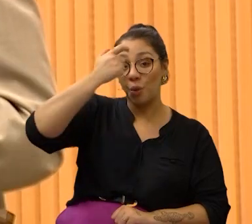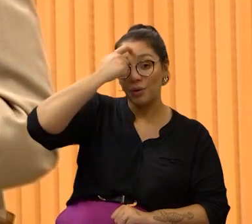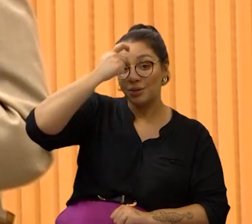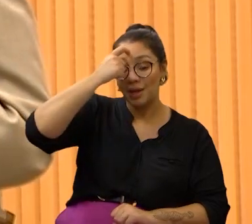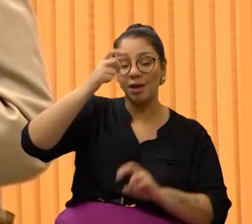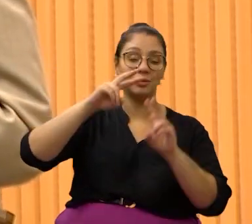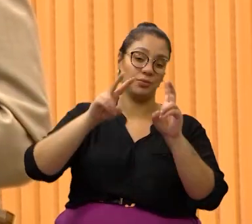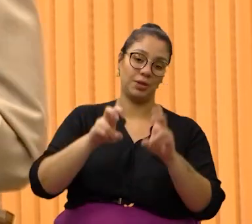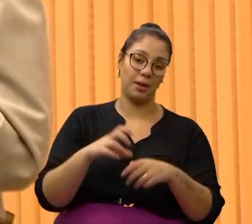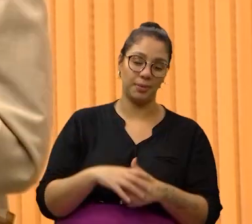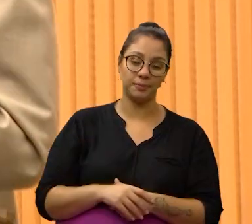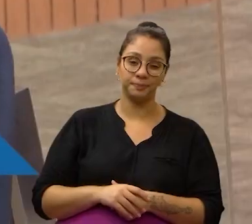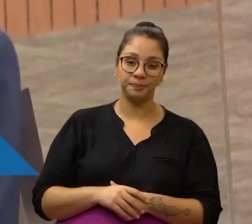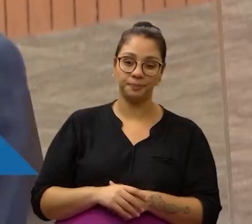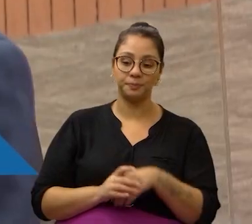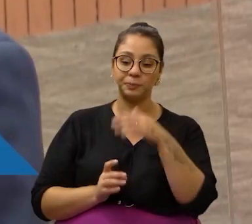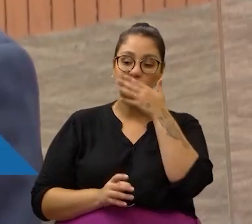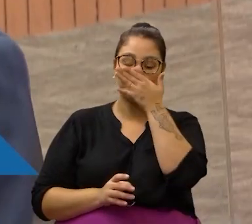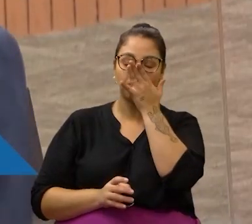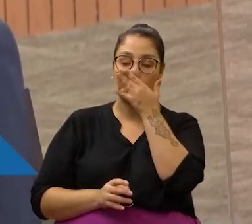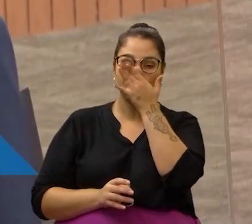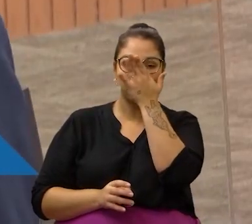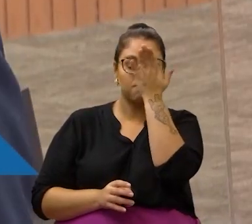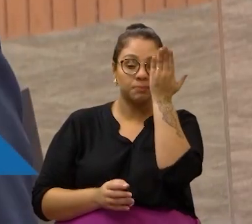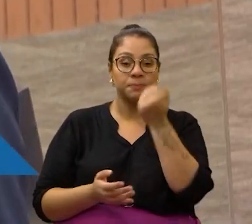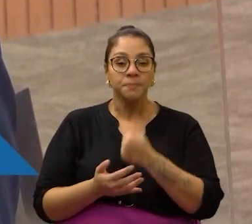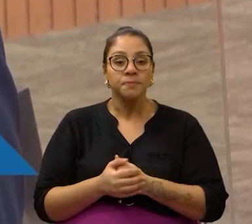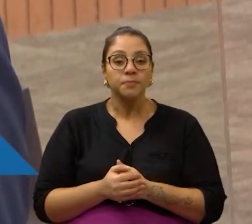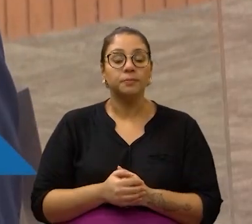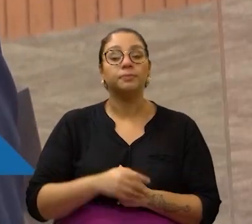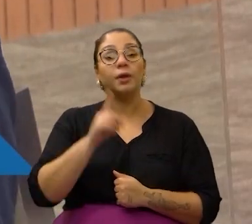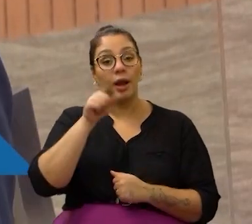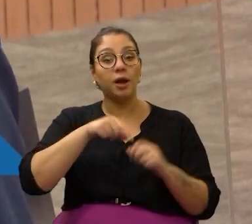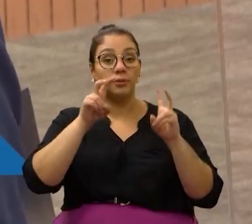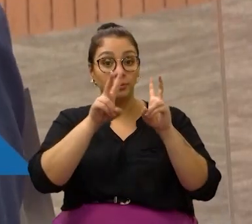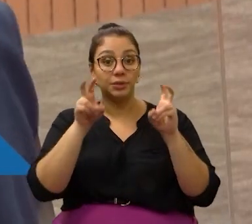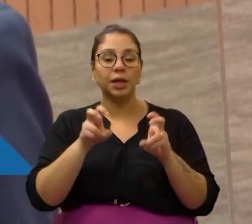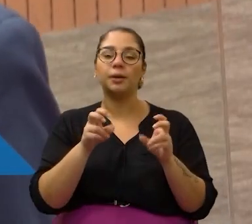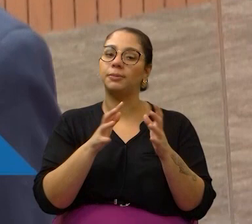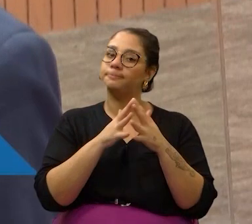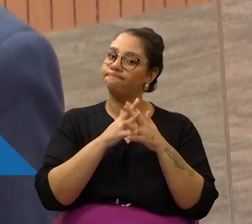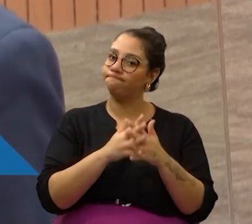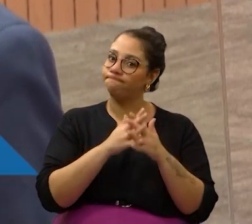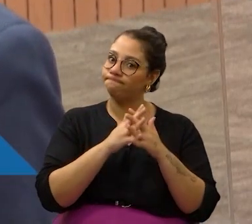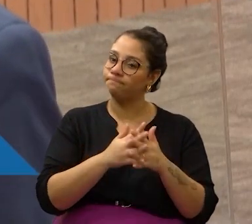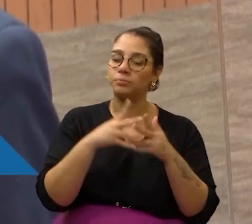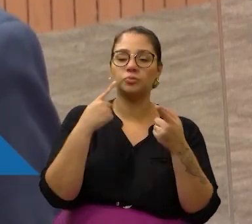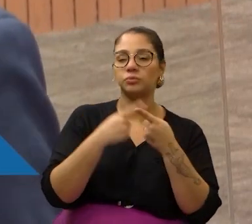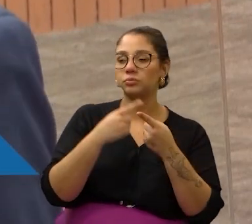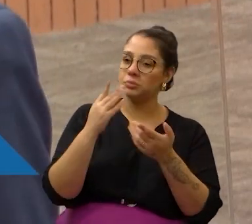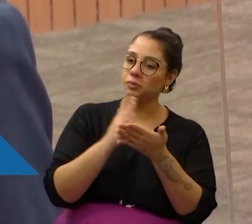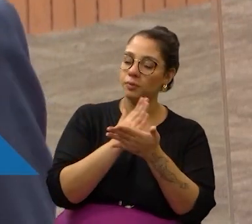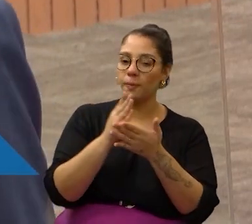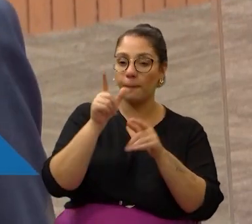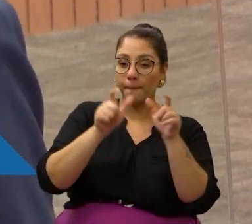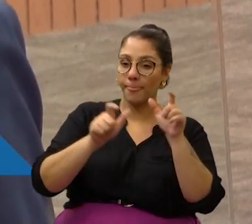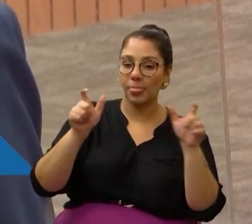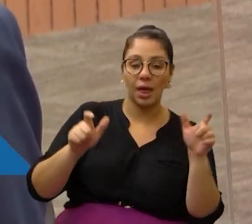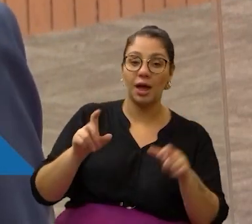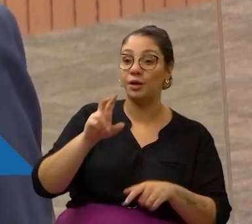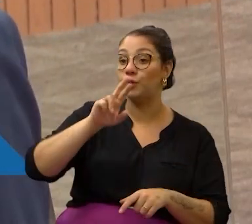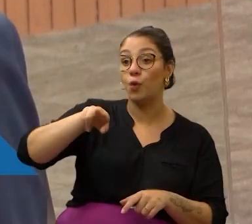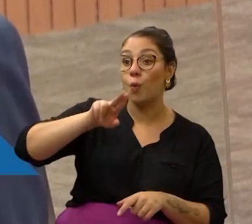em consciência sobre o tema é um tema muito complexo que as pessoas elas acabam dizendo que